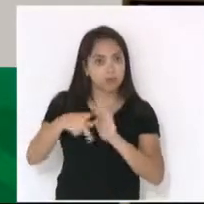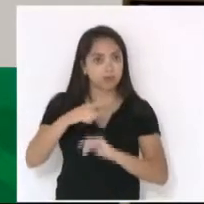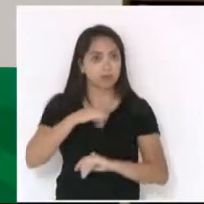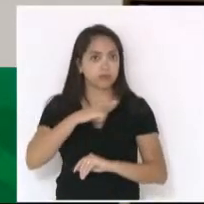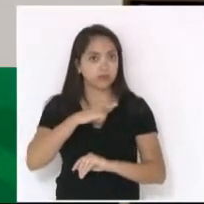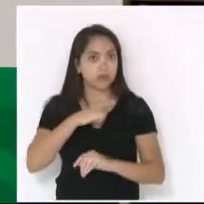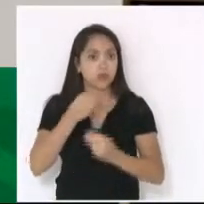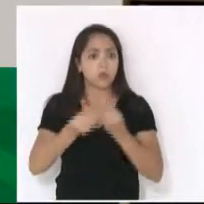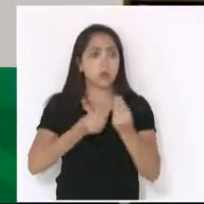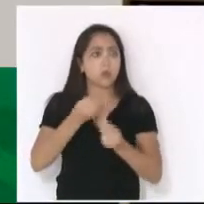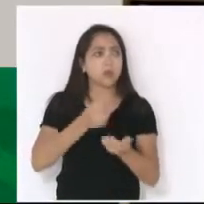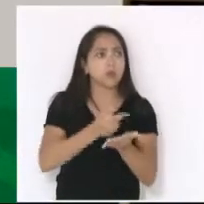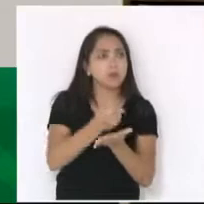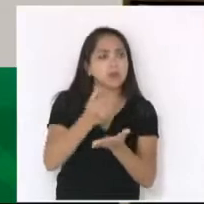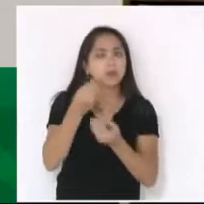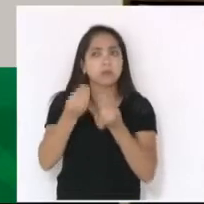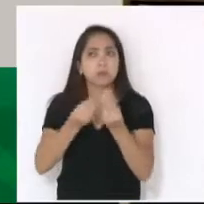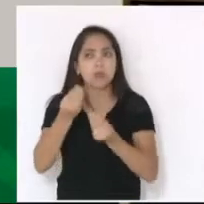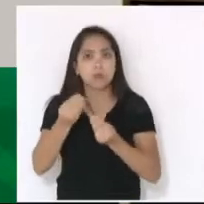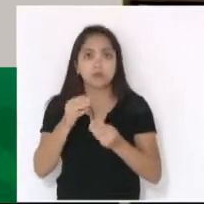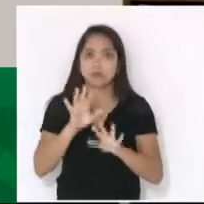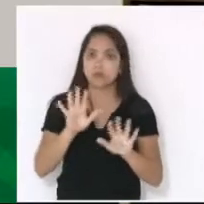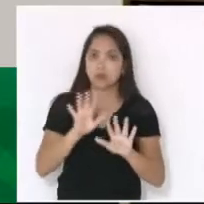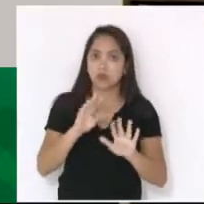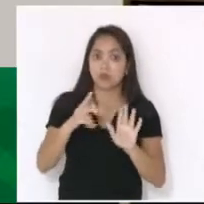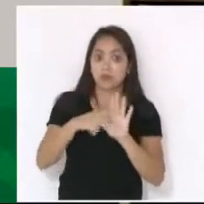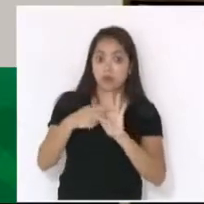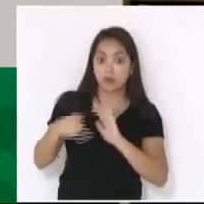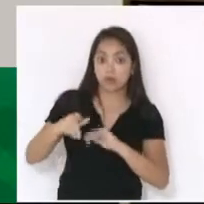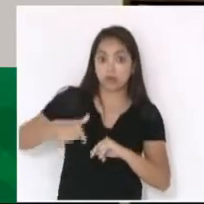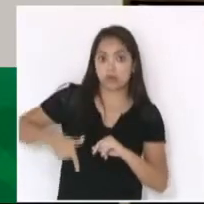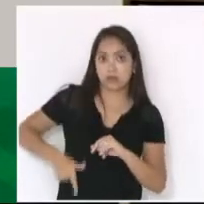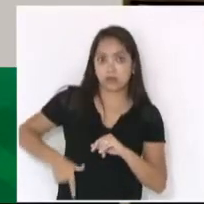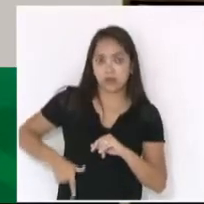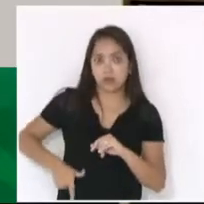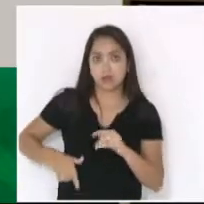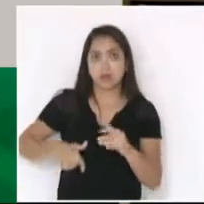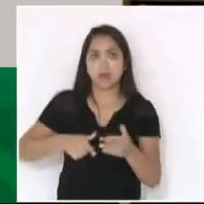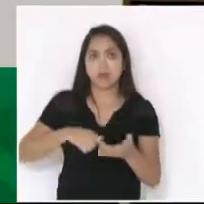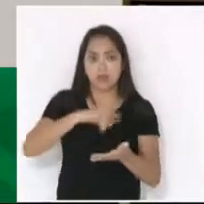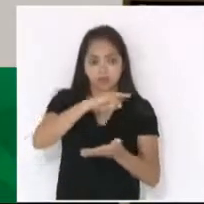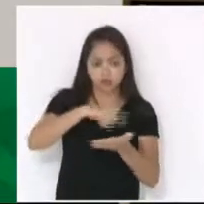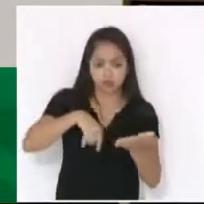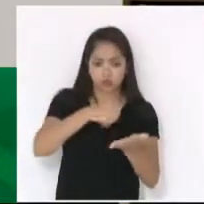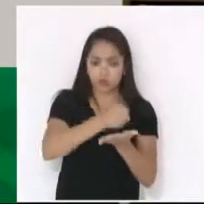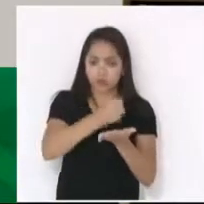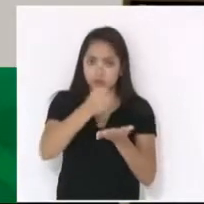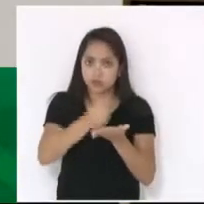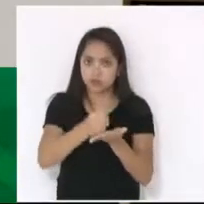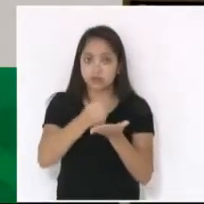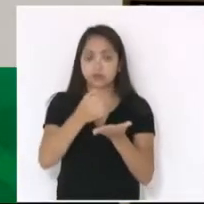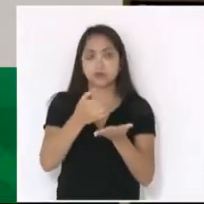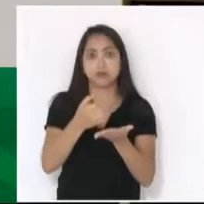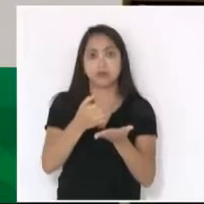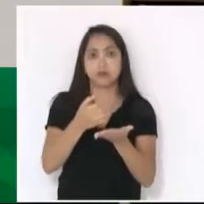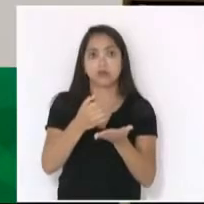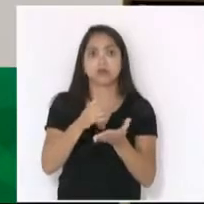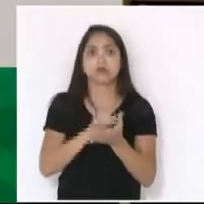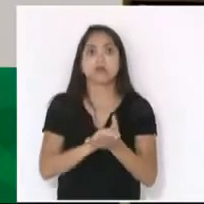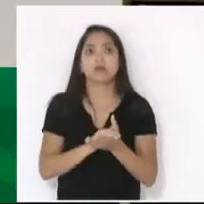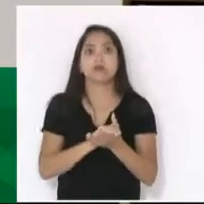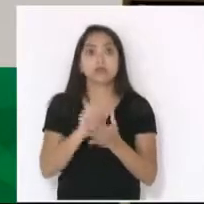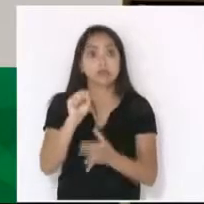comprar minha arma como é que eu vou fazer não leva a sua arma de zelo arma registrada é cautela da